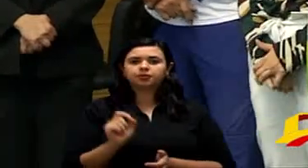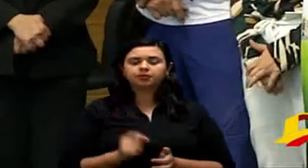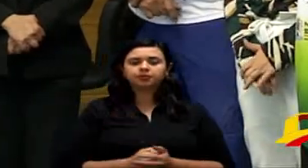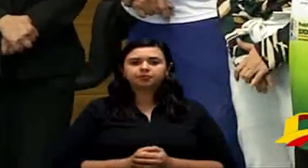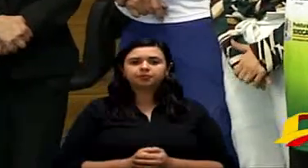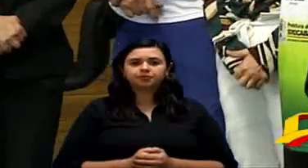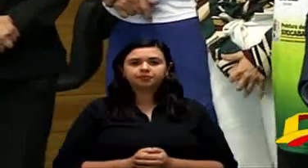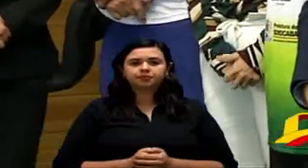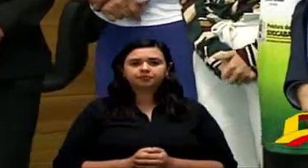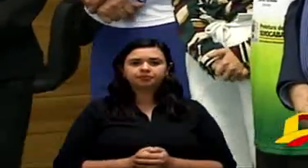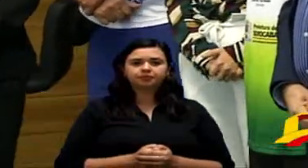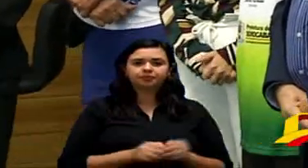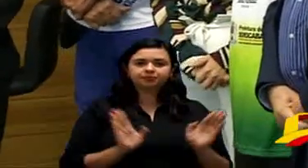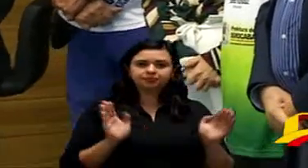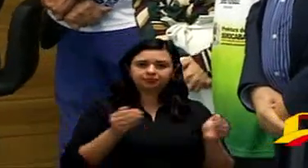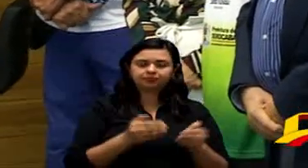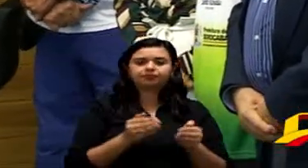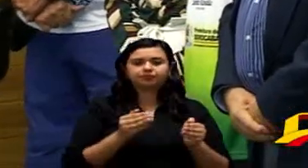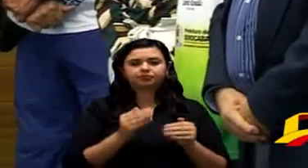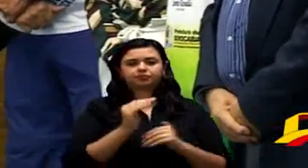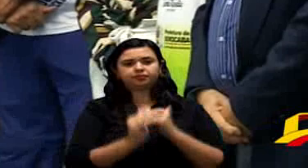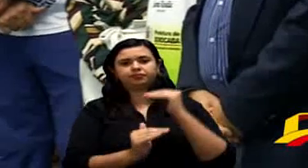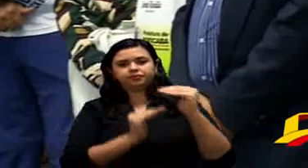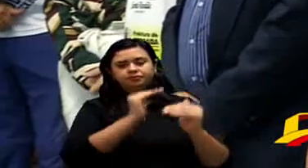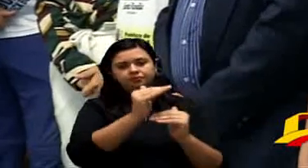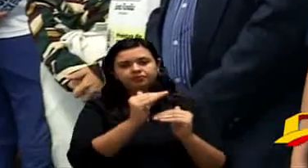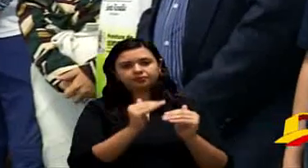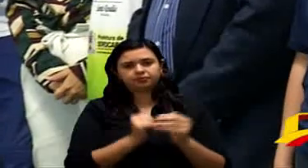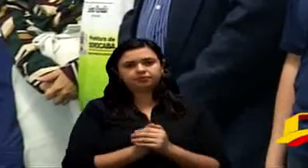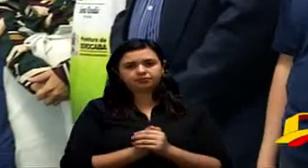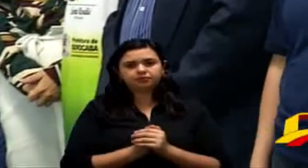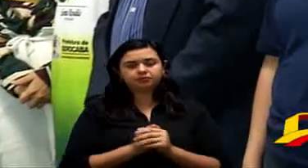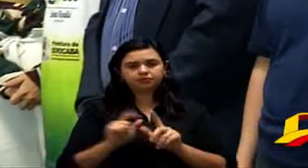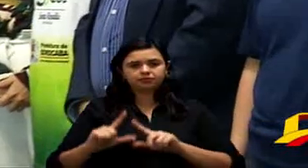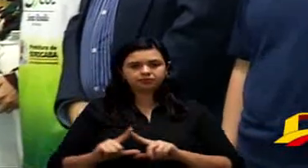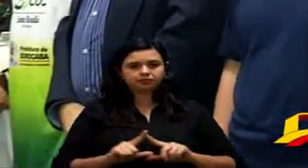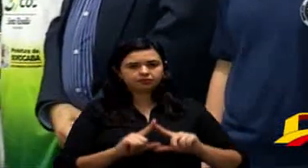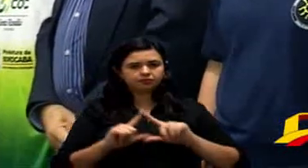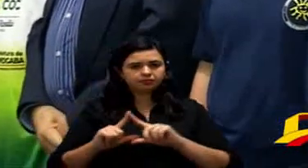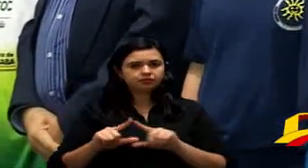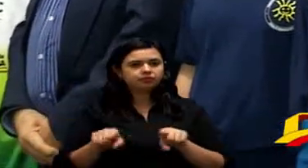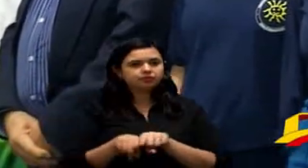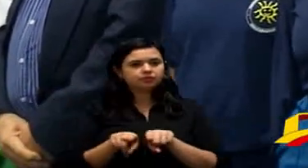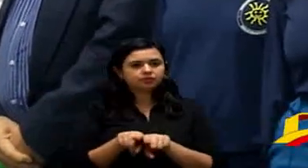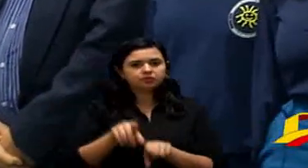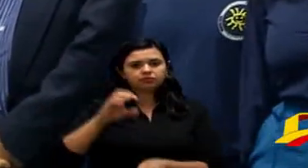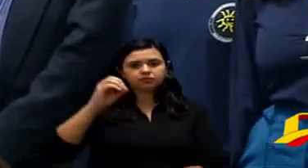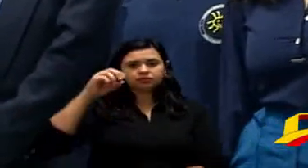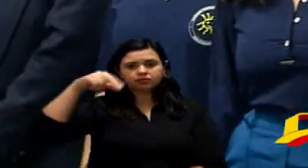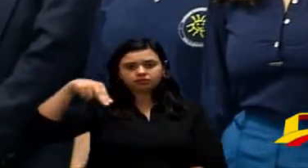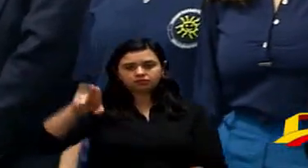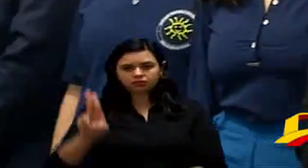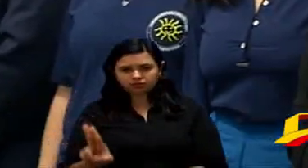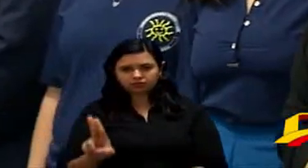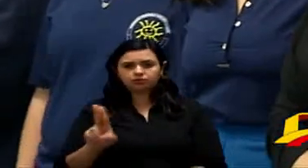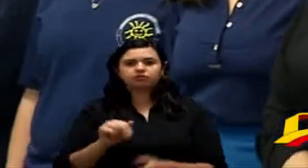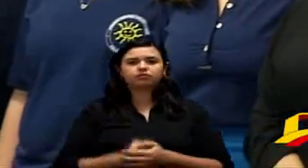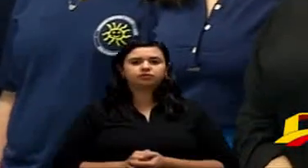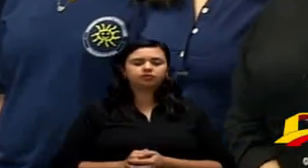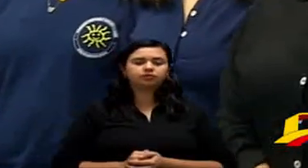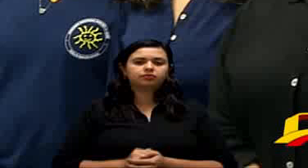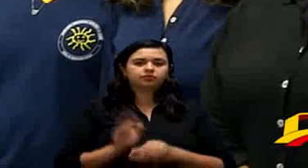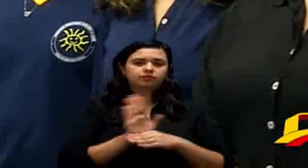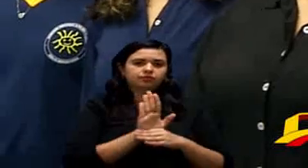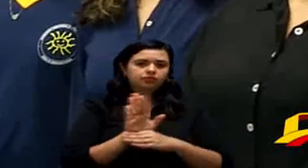os objetivos desenvolvimento sustentáveis né da ONU que a Organização das Nações Unidas